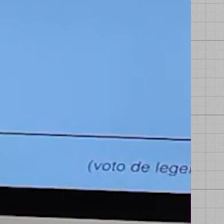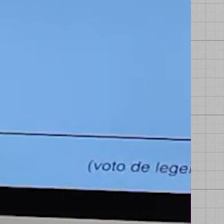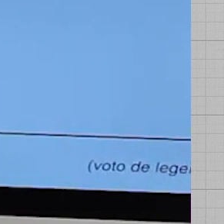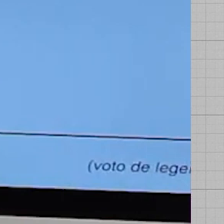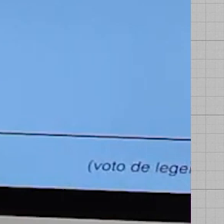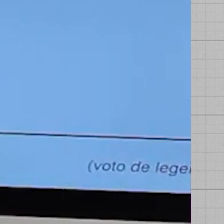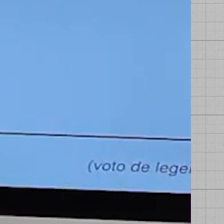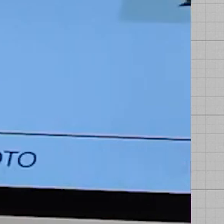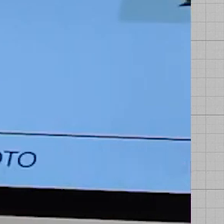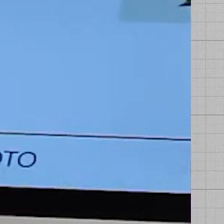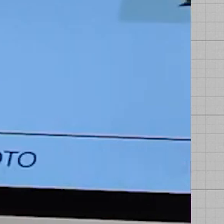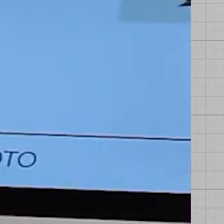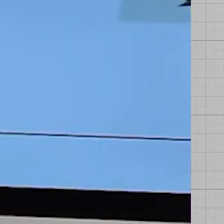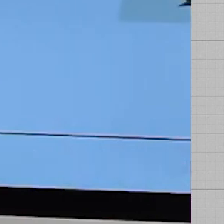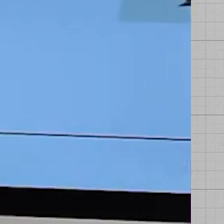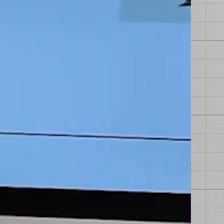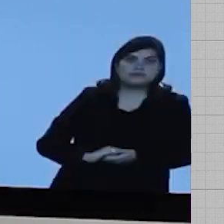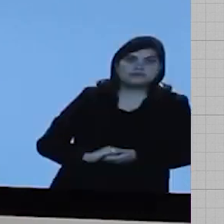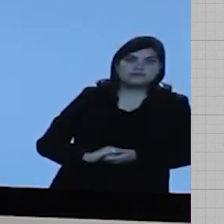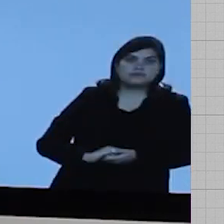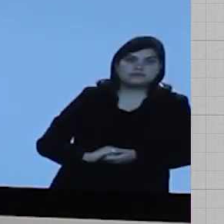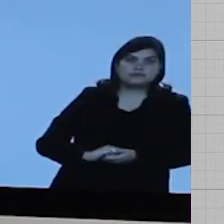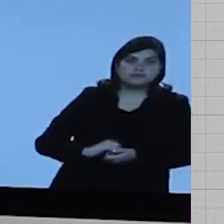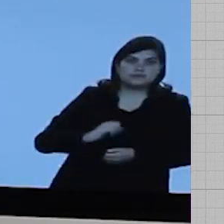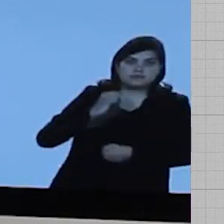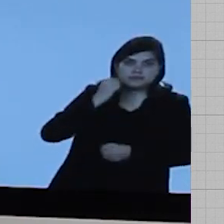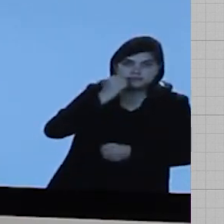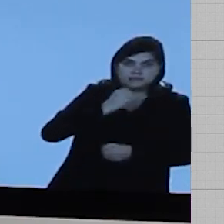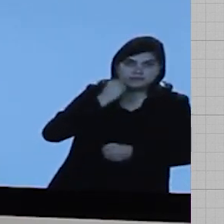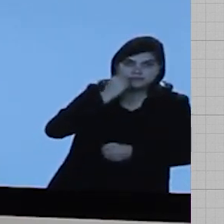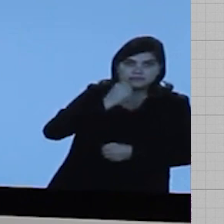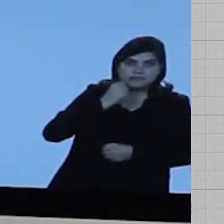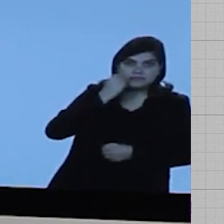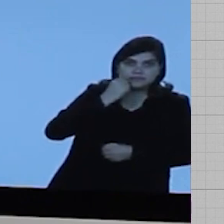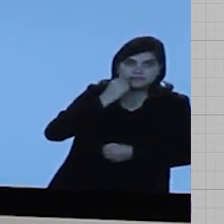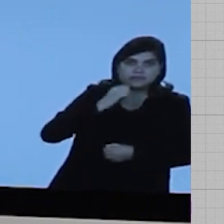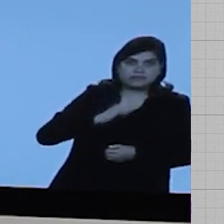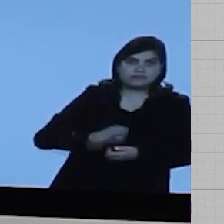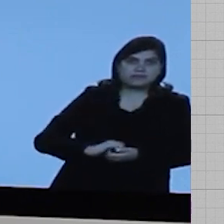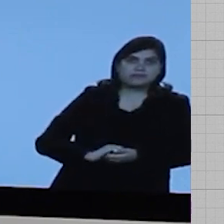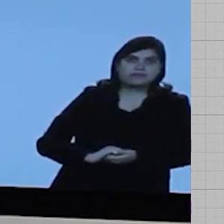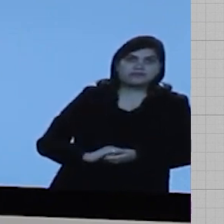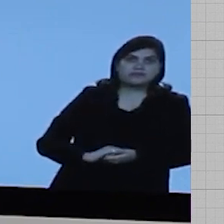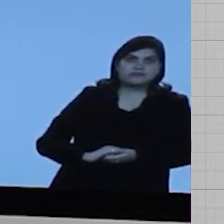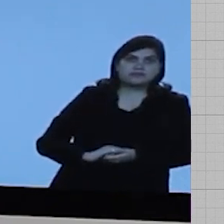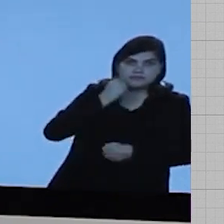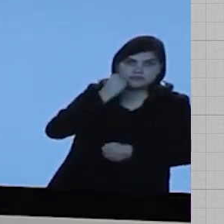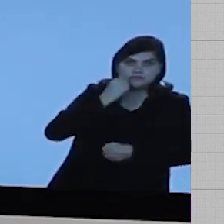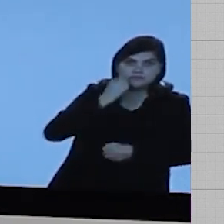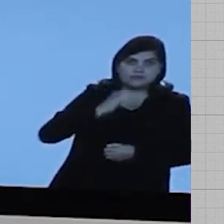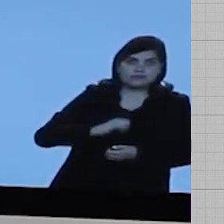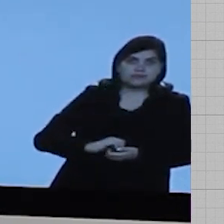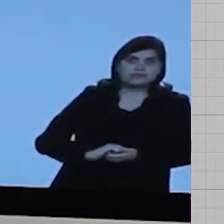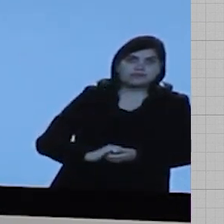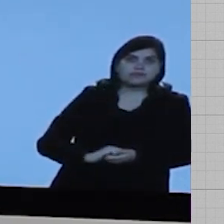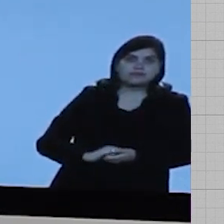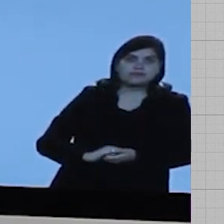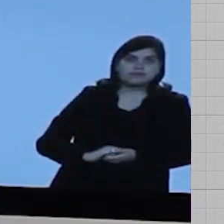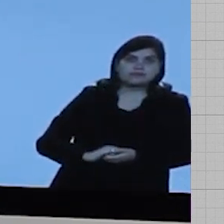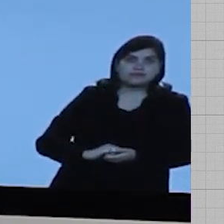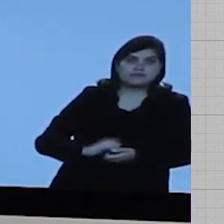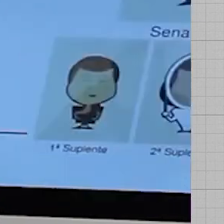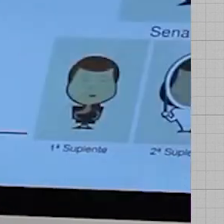dígitos o próximo cargo é Senador Quando tu vais digitar três dígitos